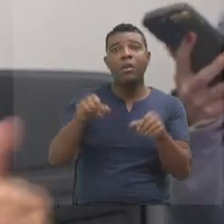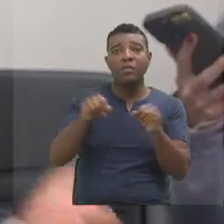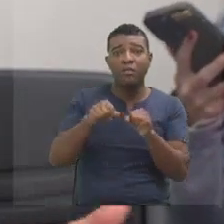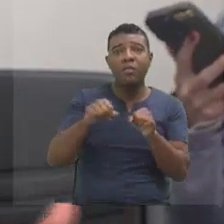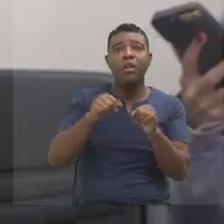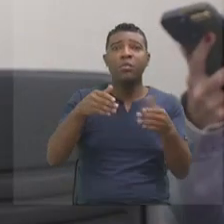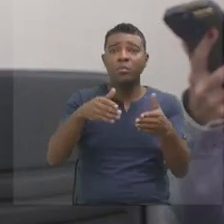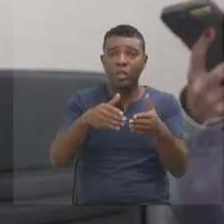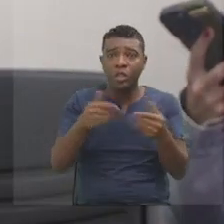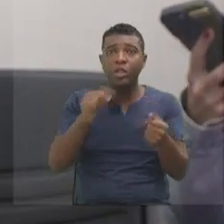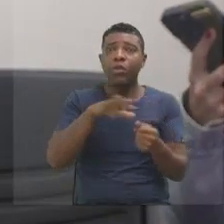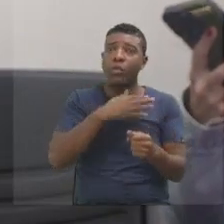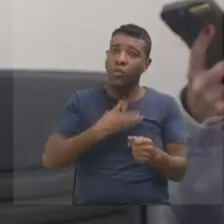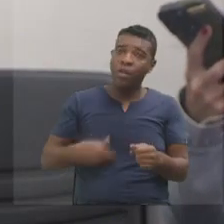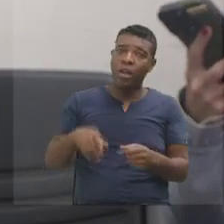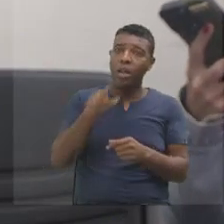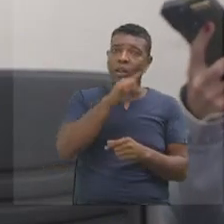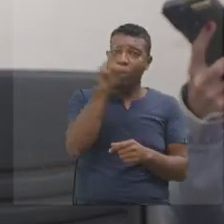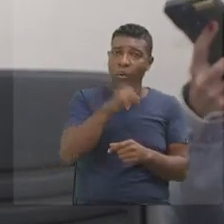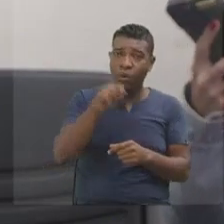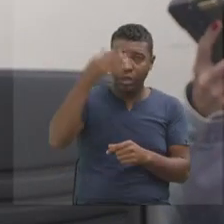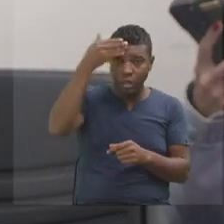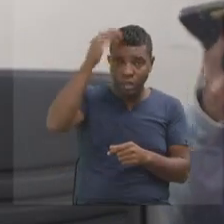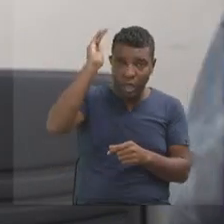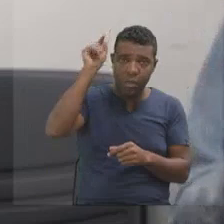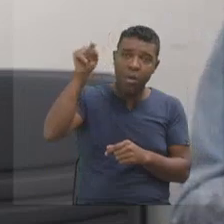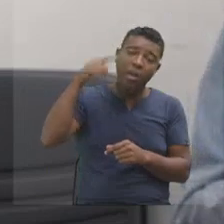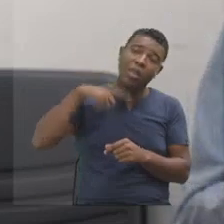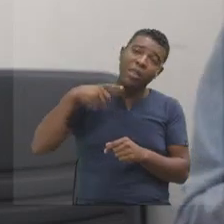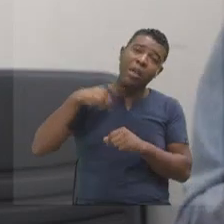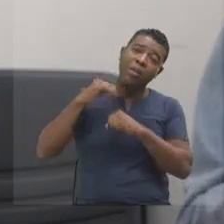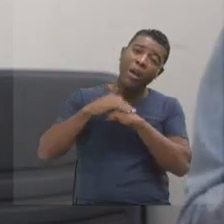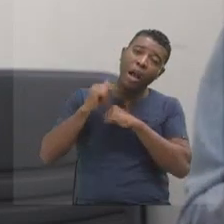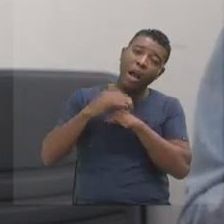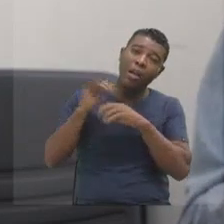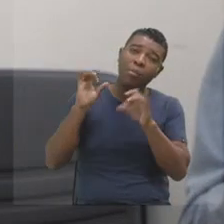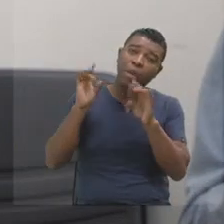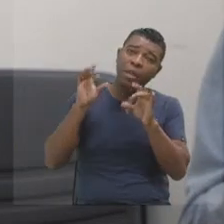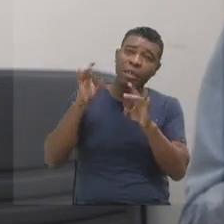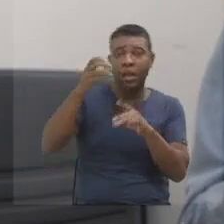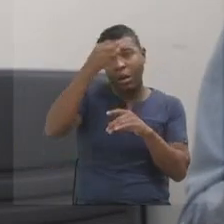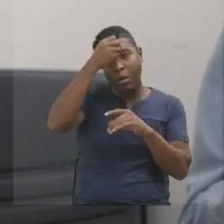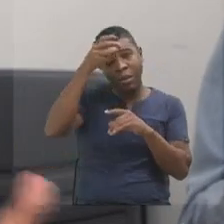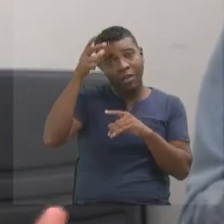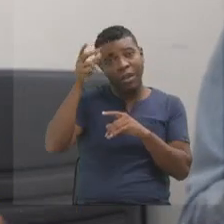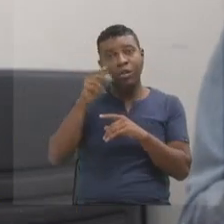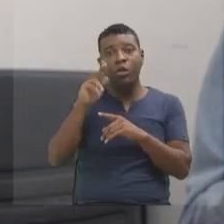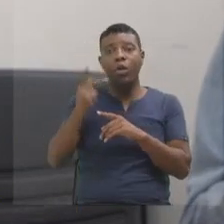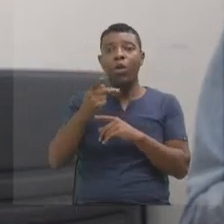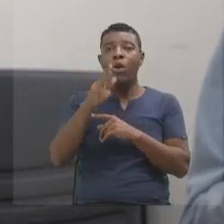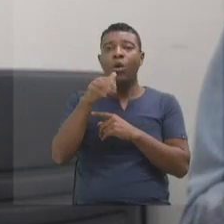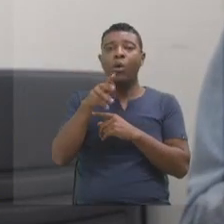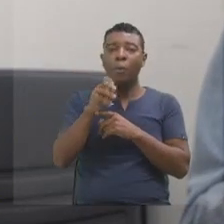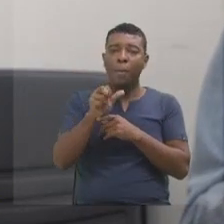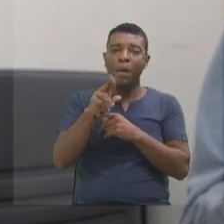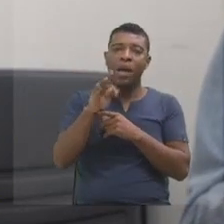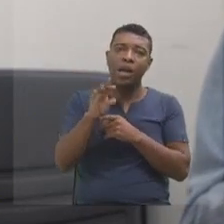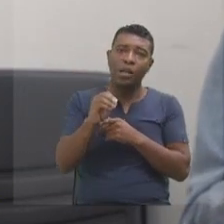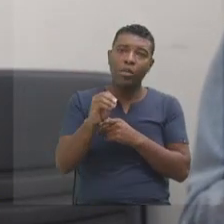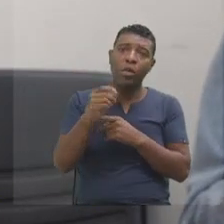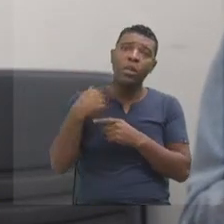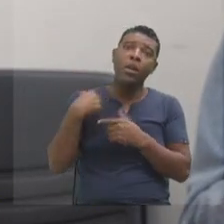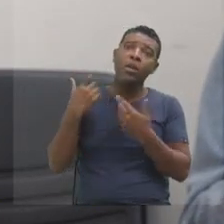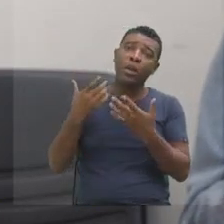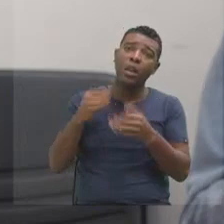Governador Zema e o governador Zema tem um carinho muito especial pelo nosso prefeito Beto junto então gostaria de fazer